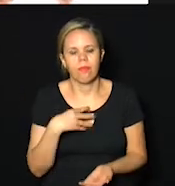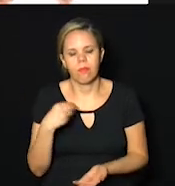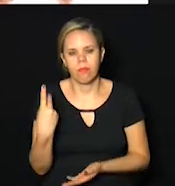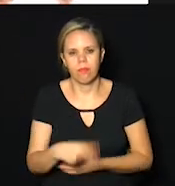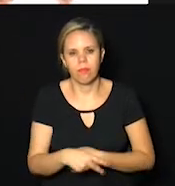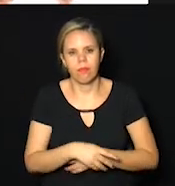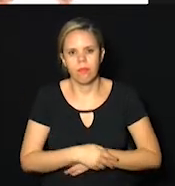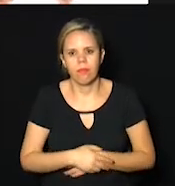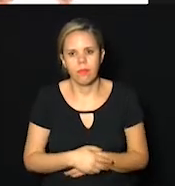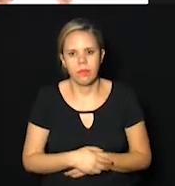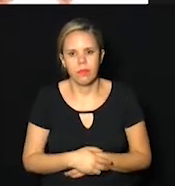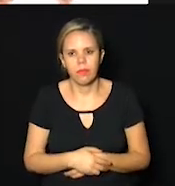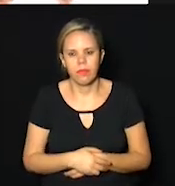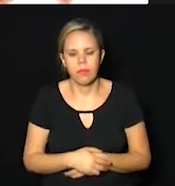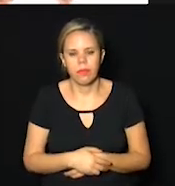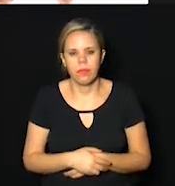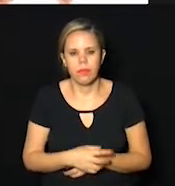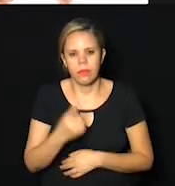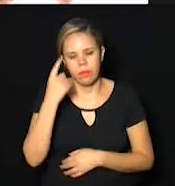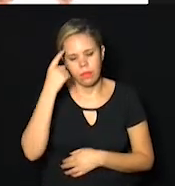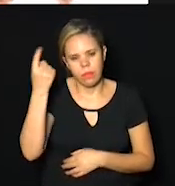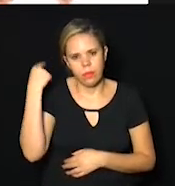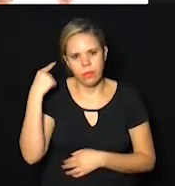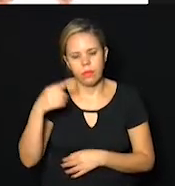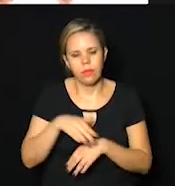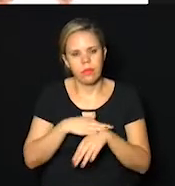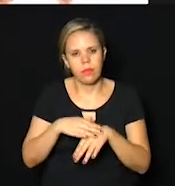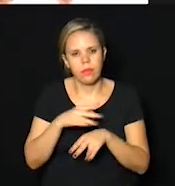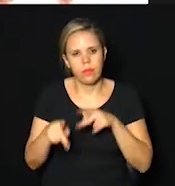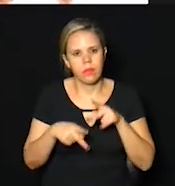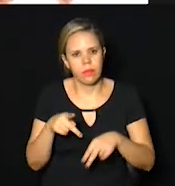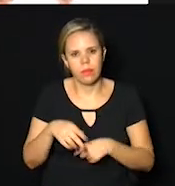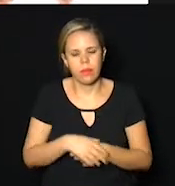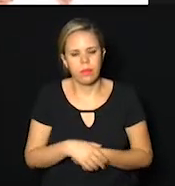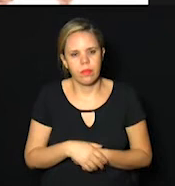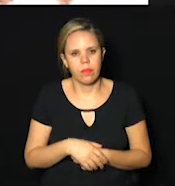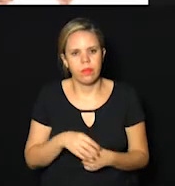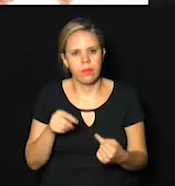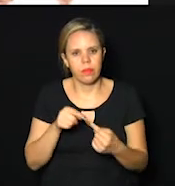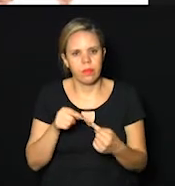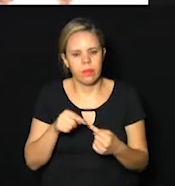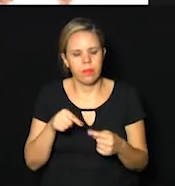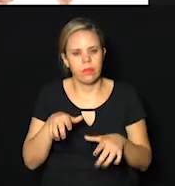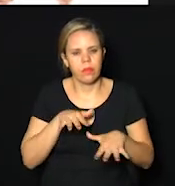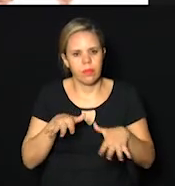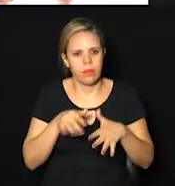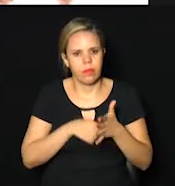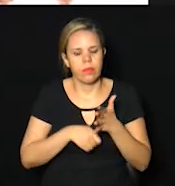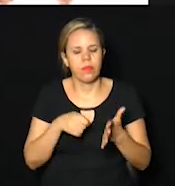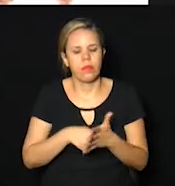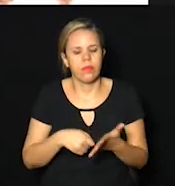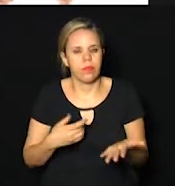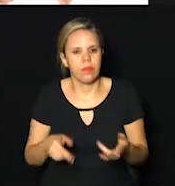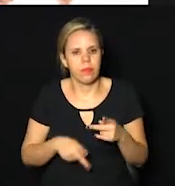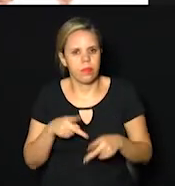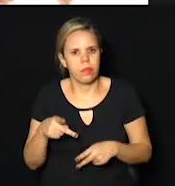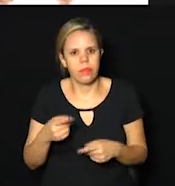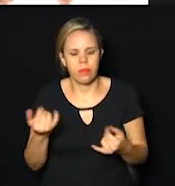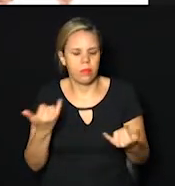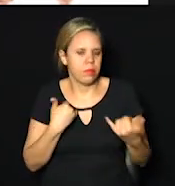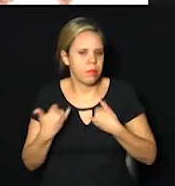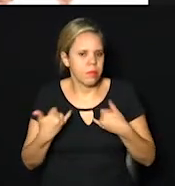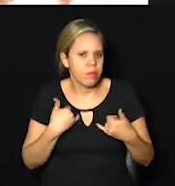né? Esses dias eu estava conversando com o pessoal ligado a um determinado movimento e eles estavam dizendo, olha, a